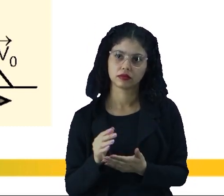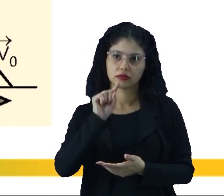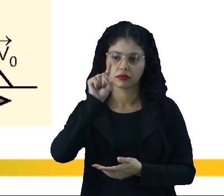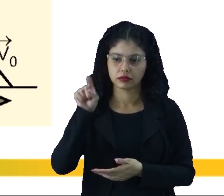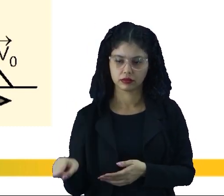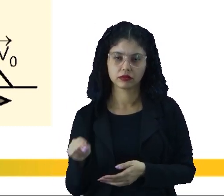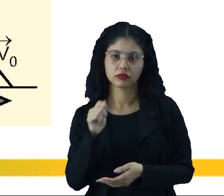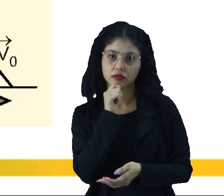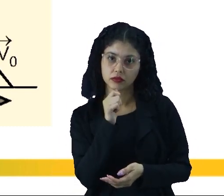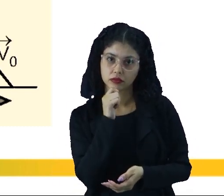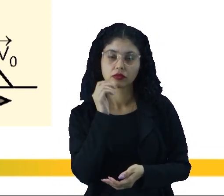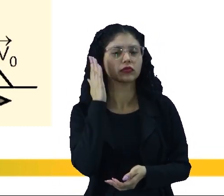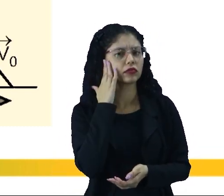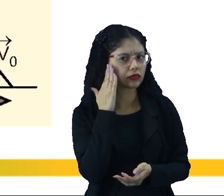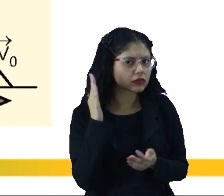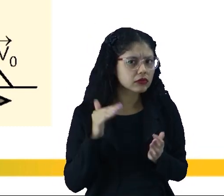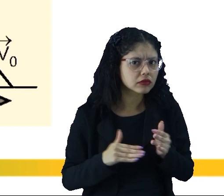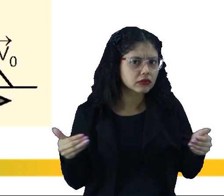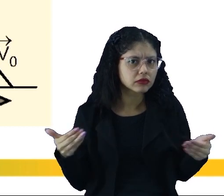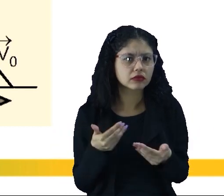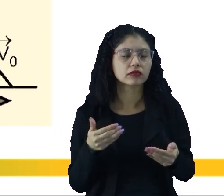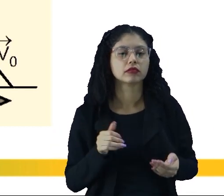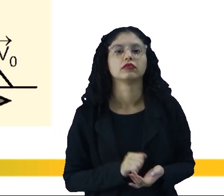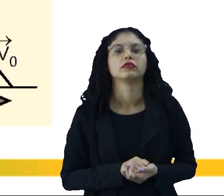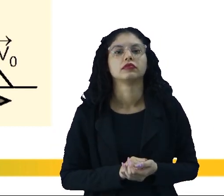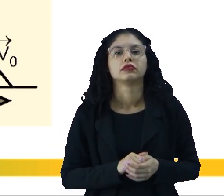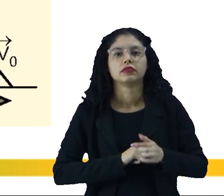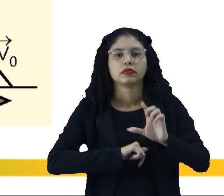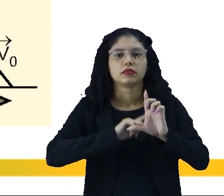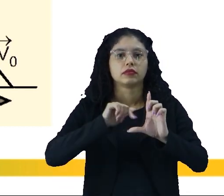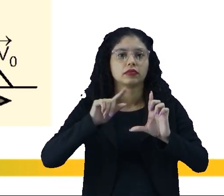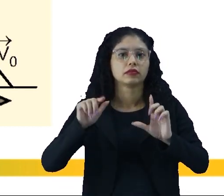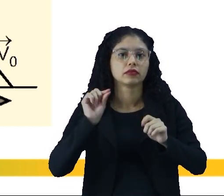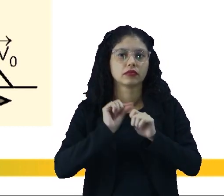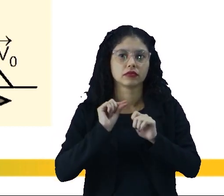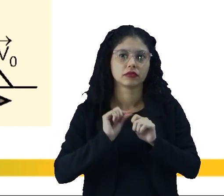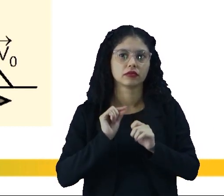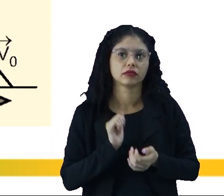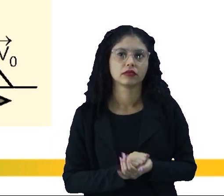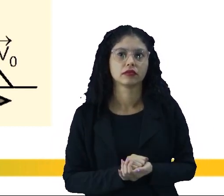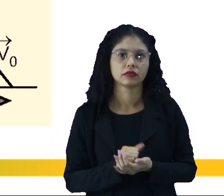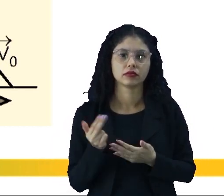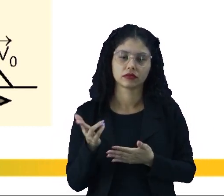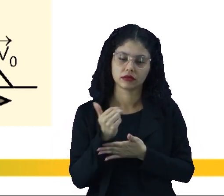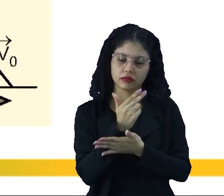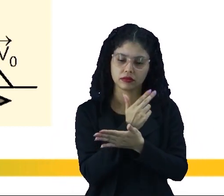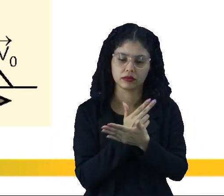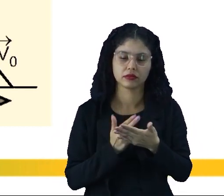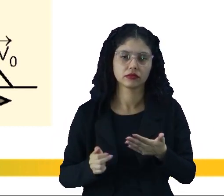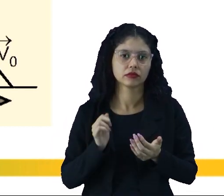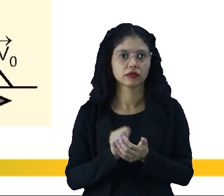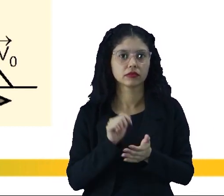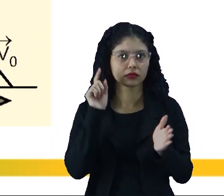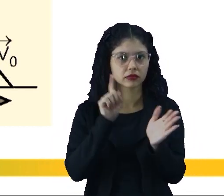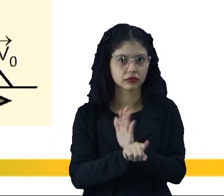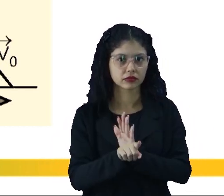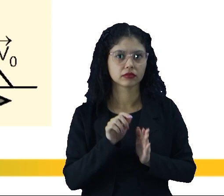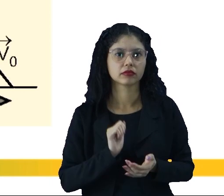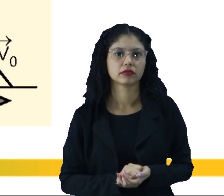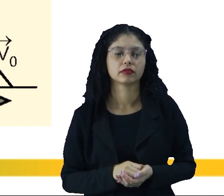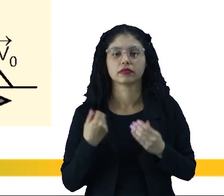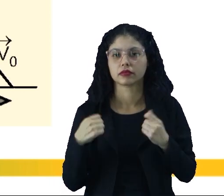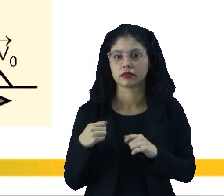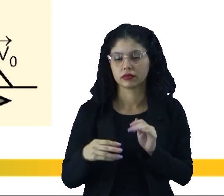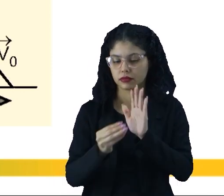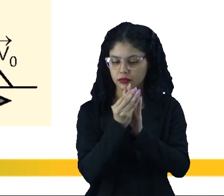descer. Entendido aqui esse gráfico? Esse gráfico foi tirado do desenho da questão. A gente